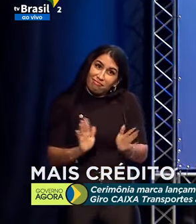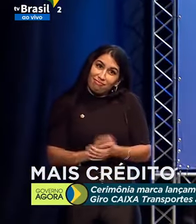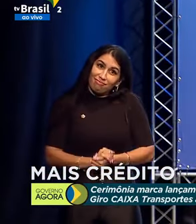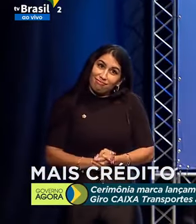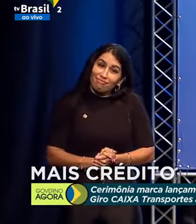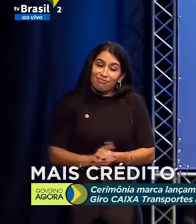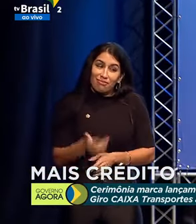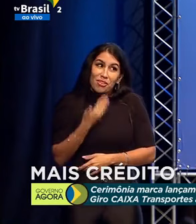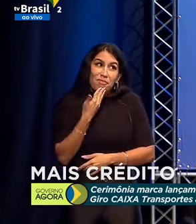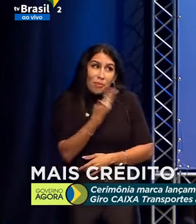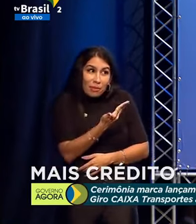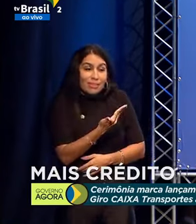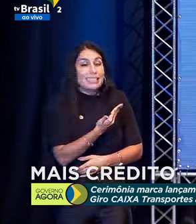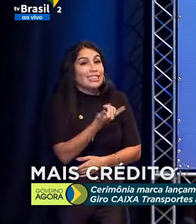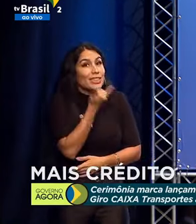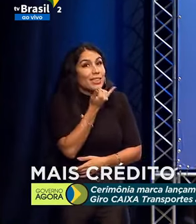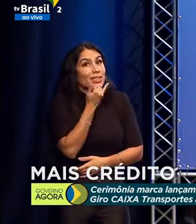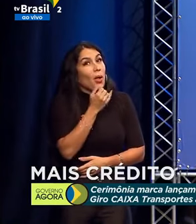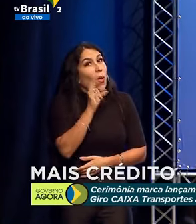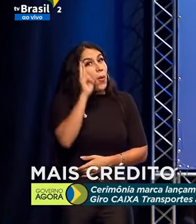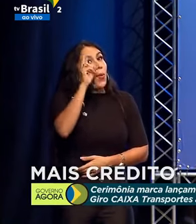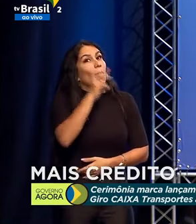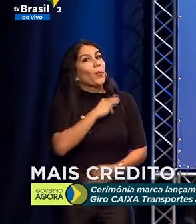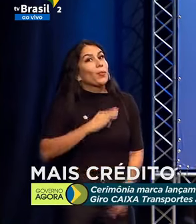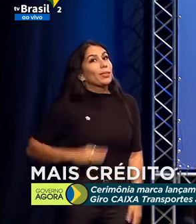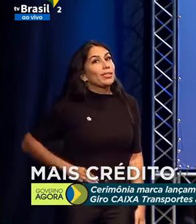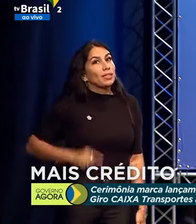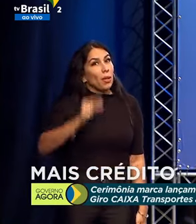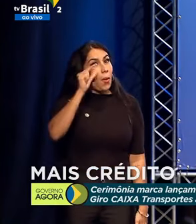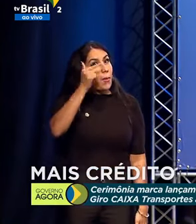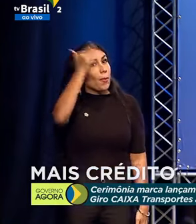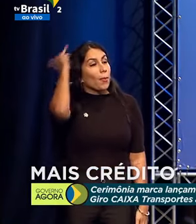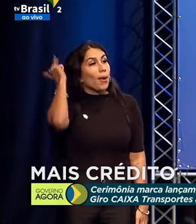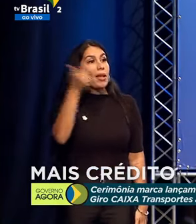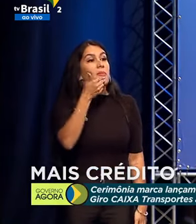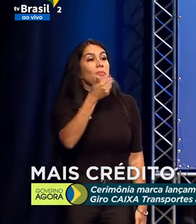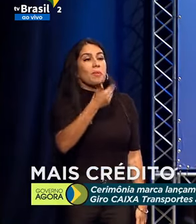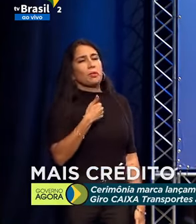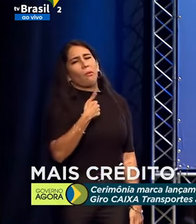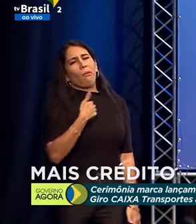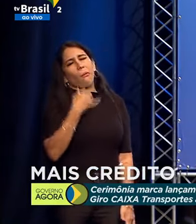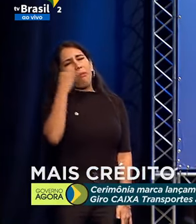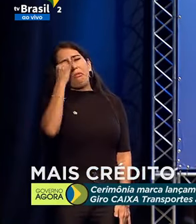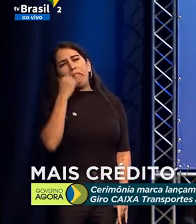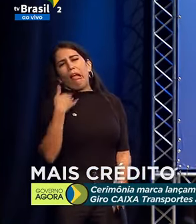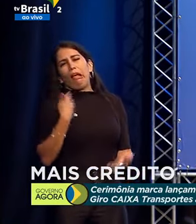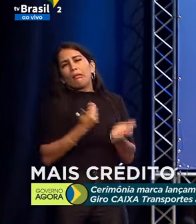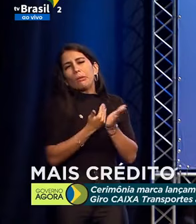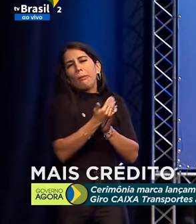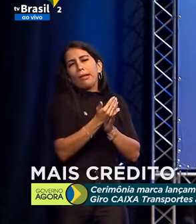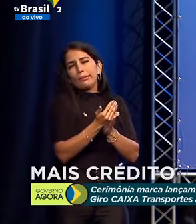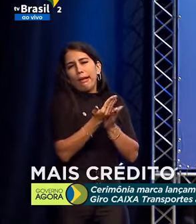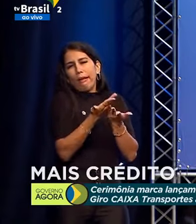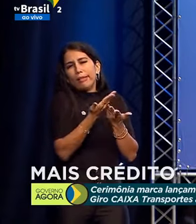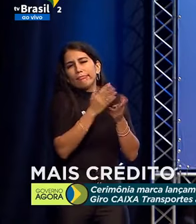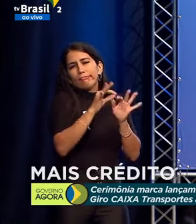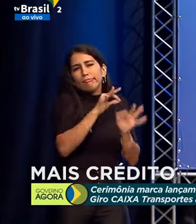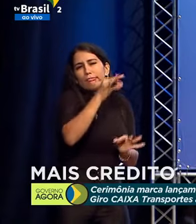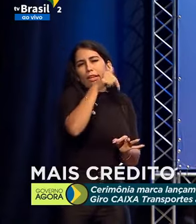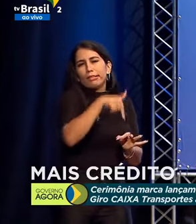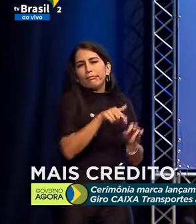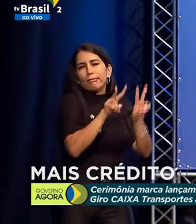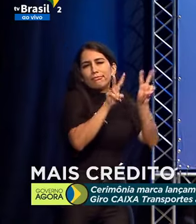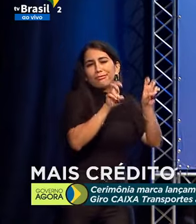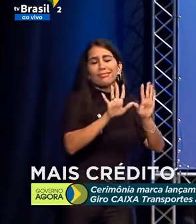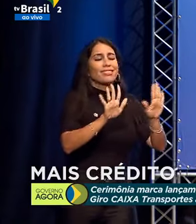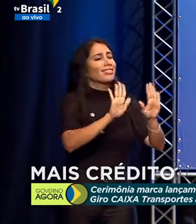mas vou pedir desculpa ao ministro Paulo Guedes, porque ele pediu para não adentrar nesse assunto. Mas é mais forte que eu, ministro,